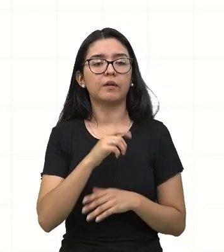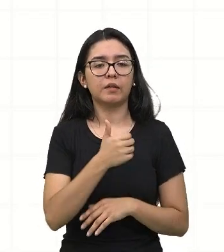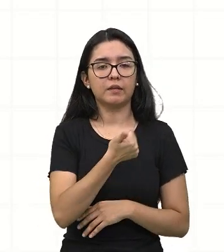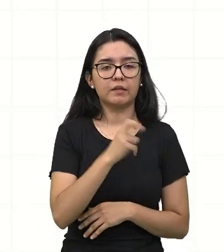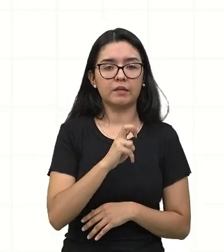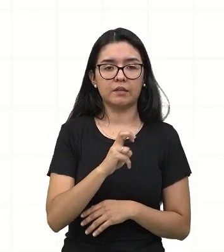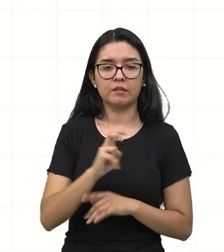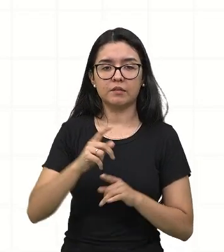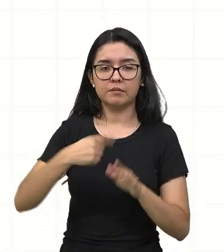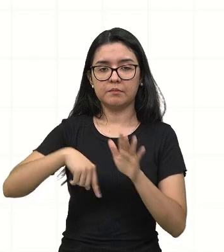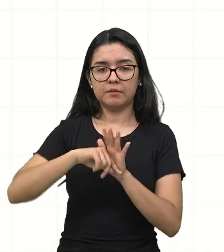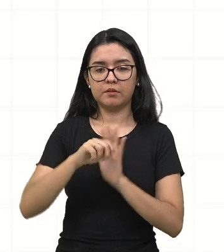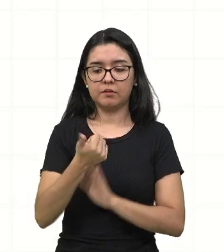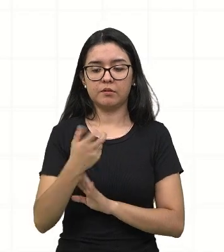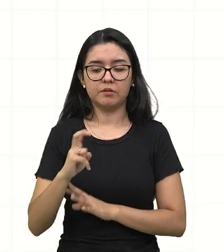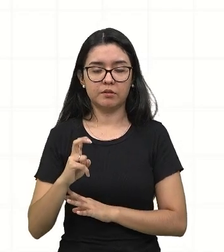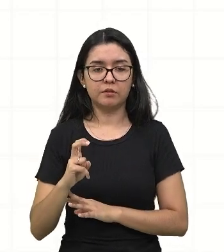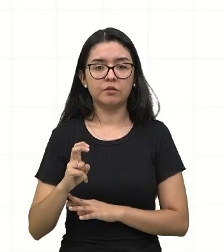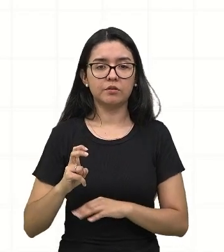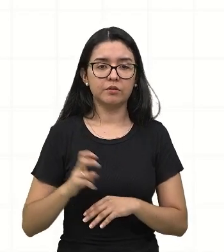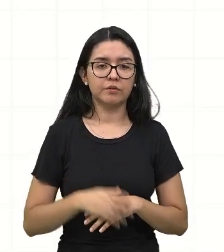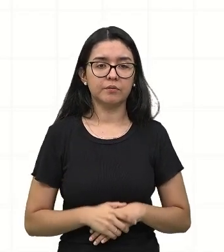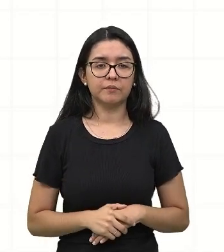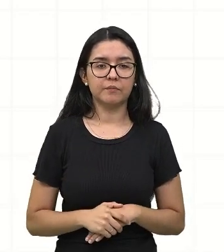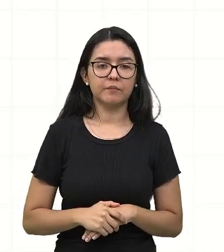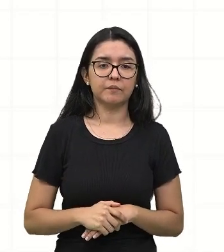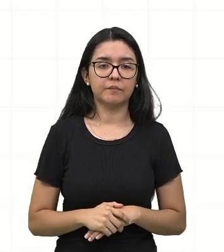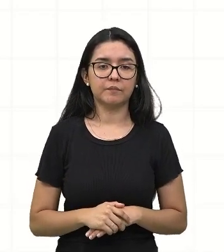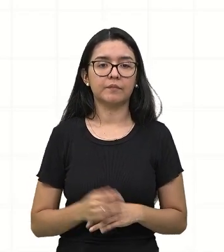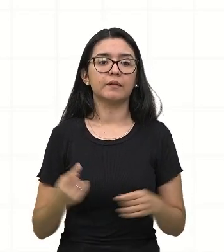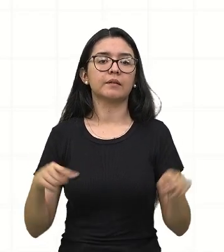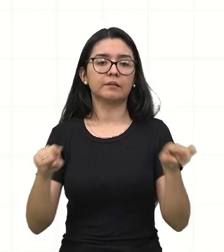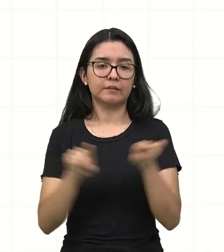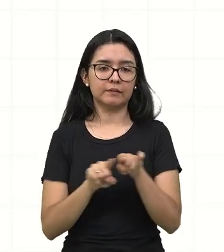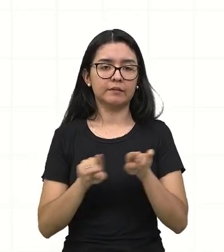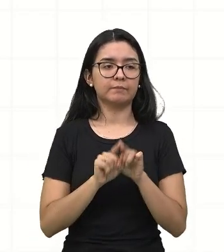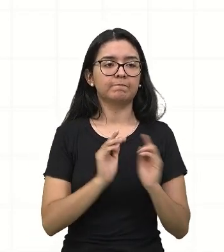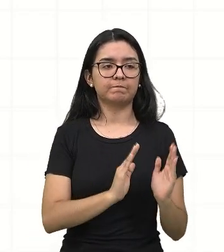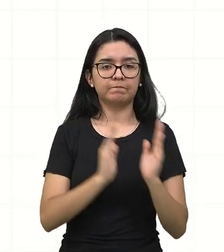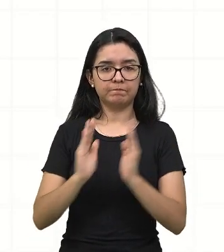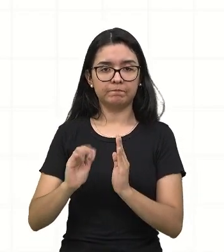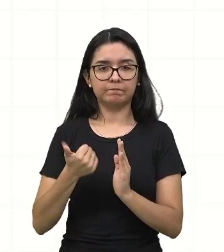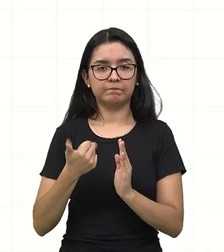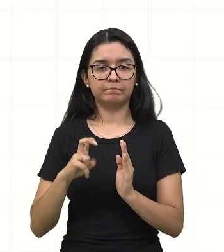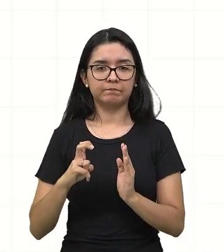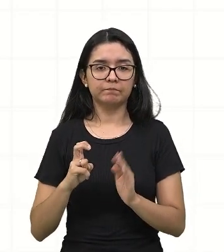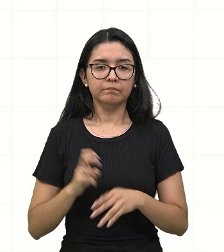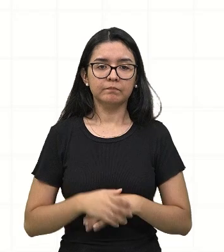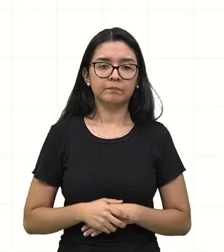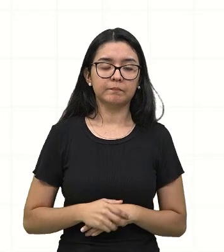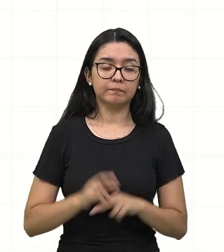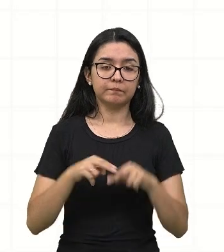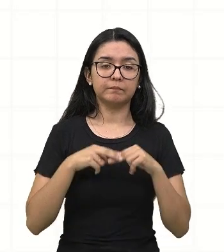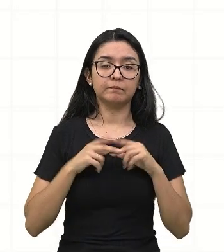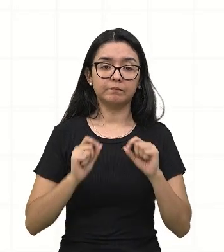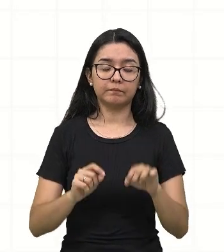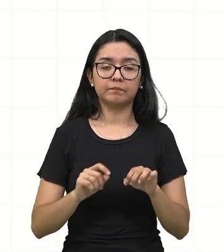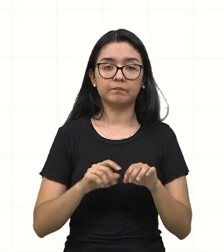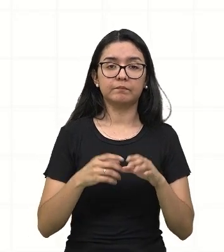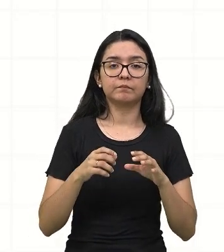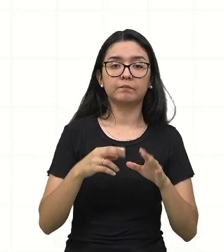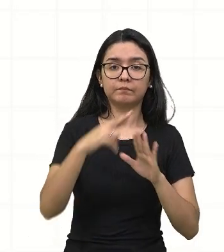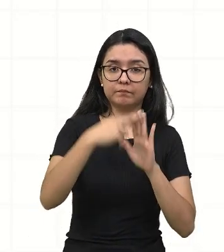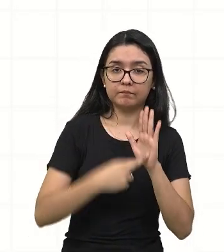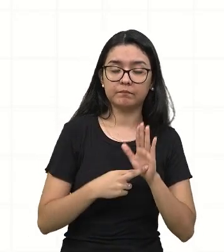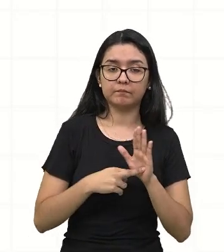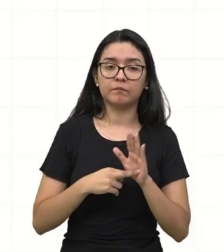tirar 15 desse lado, tenho que também retirar 15 do outro. Isso porque a propriedade diz que tudo que eu faço de um lado